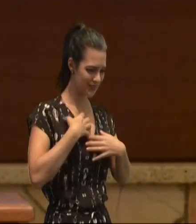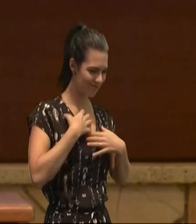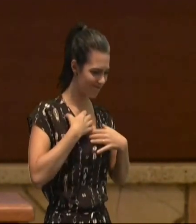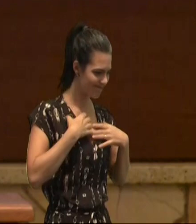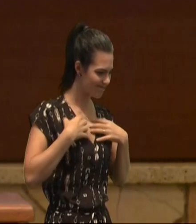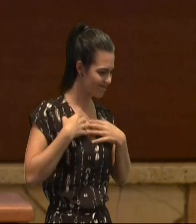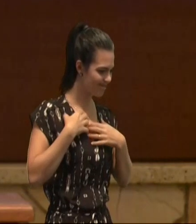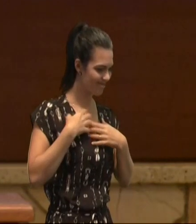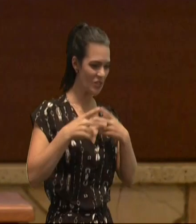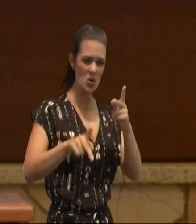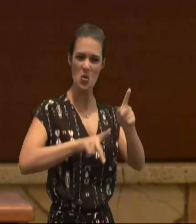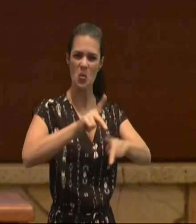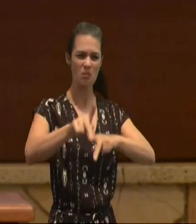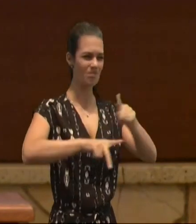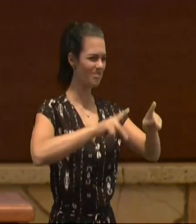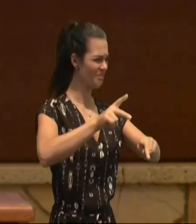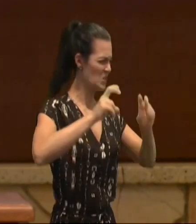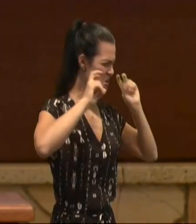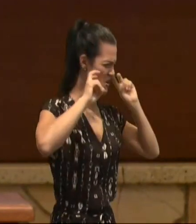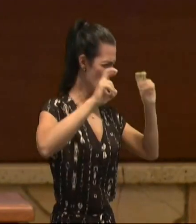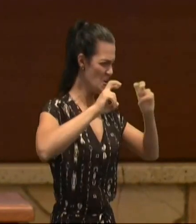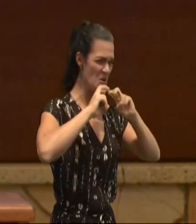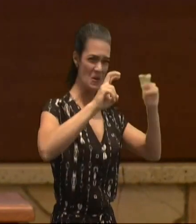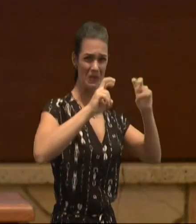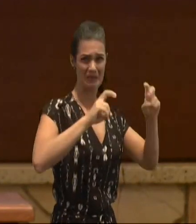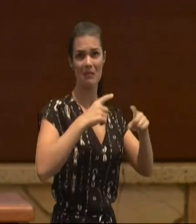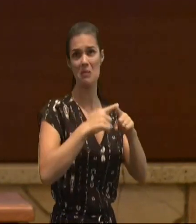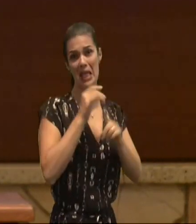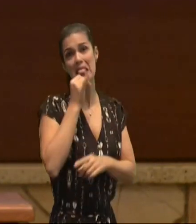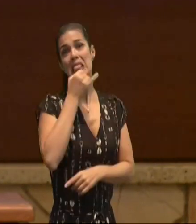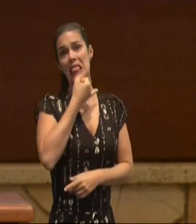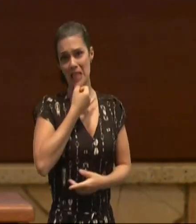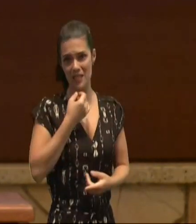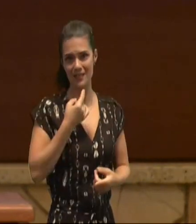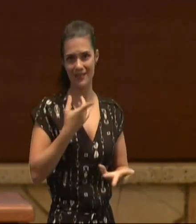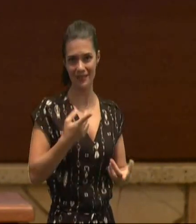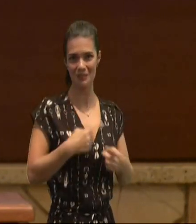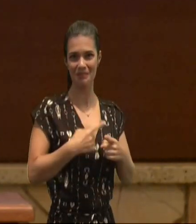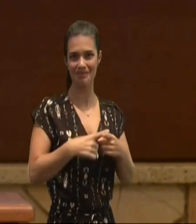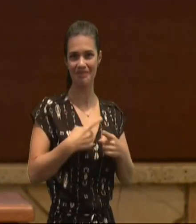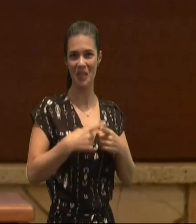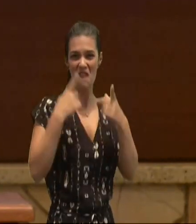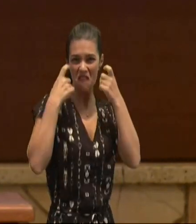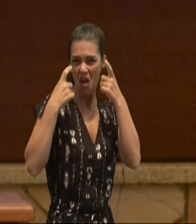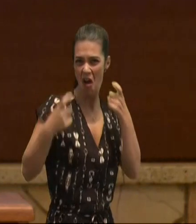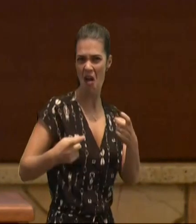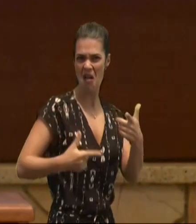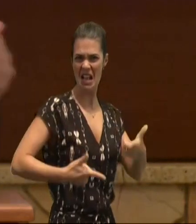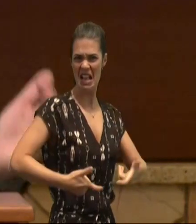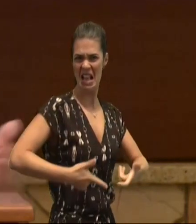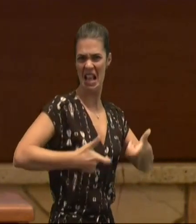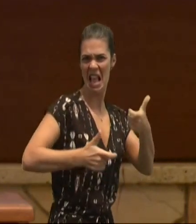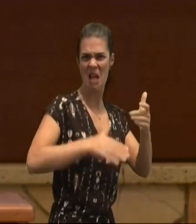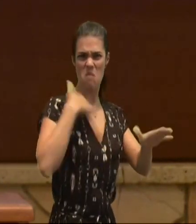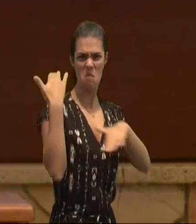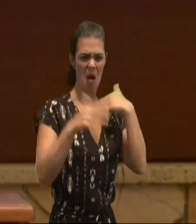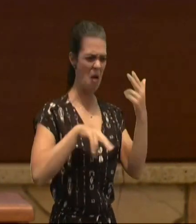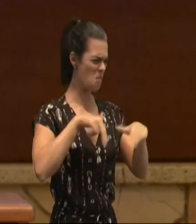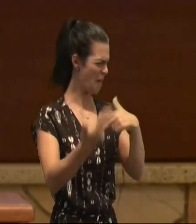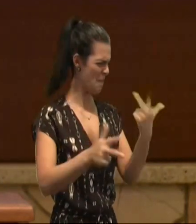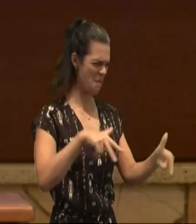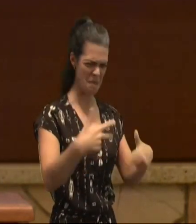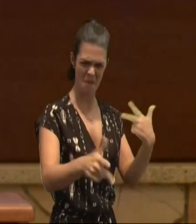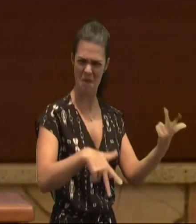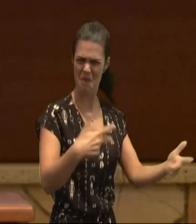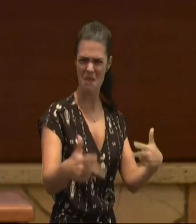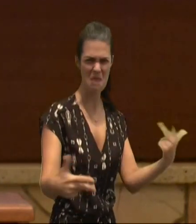redor gritava em virtude da matança ocorrida, da carnificina que ali estava sendo percebida. Em algumas versões nós